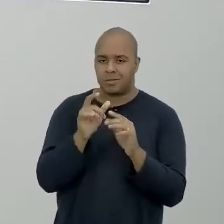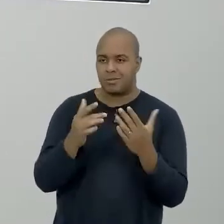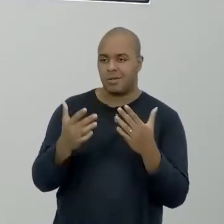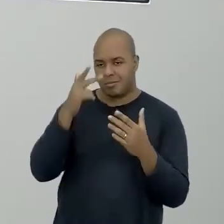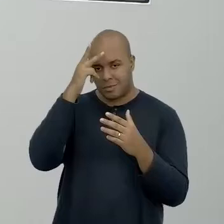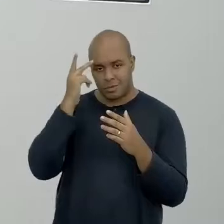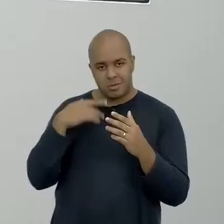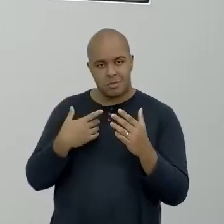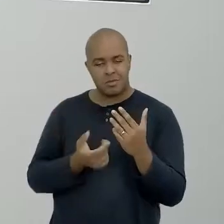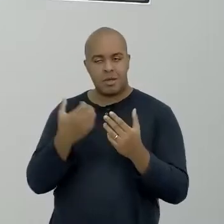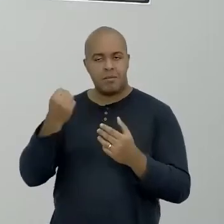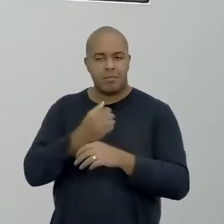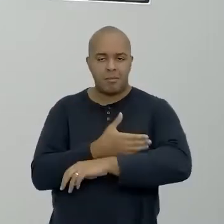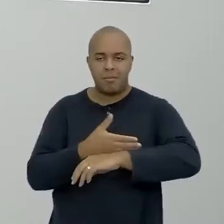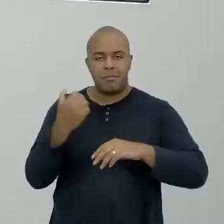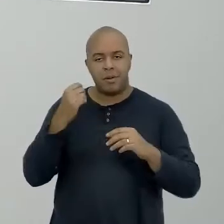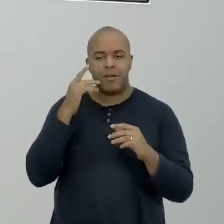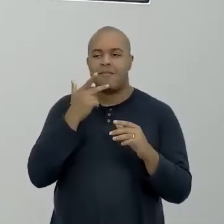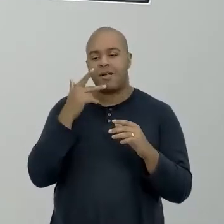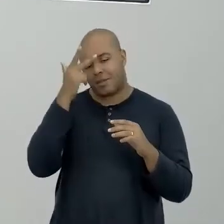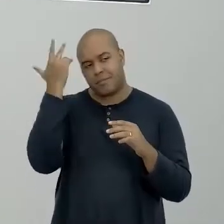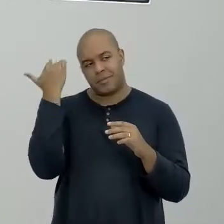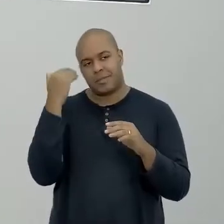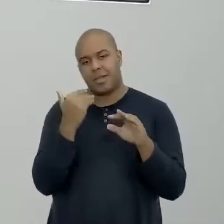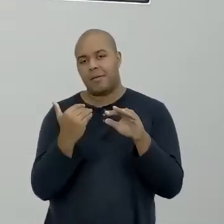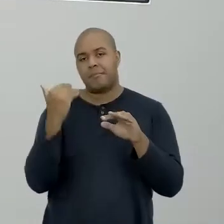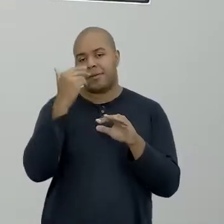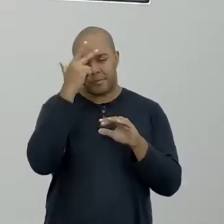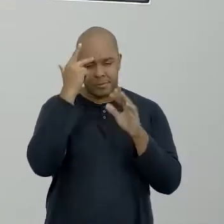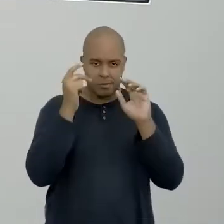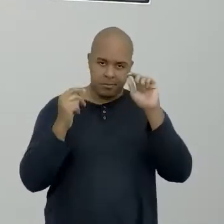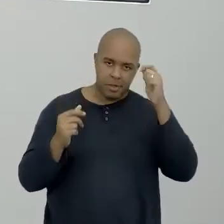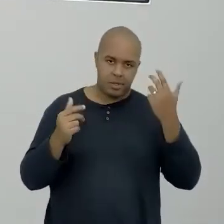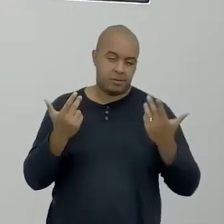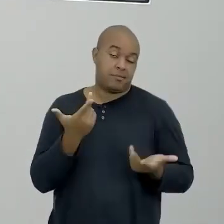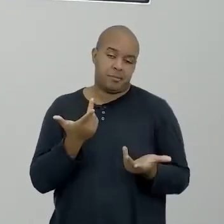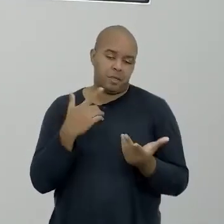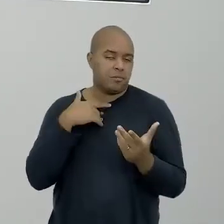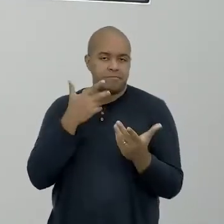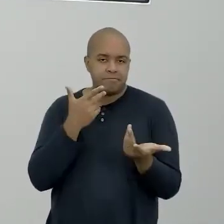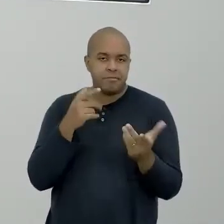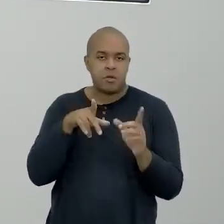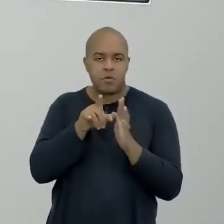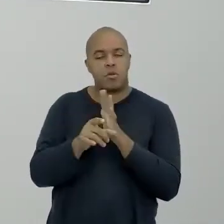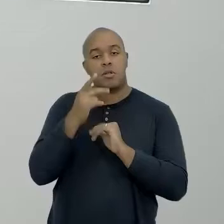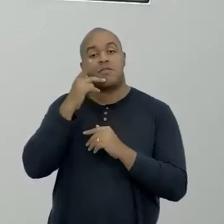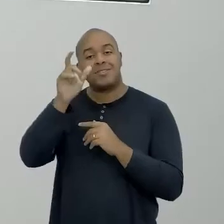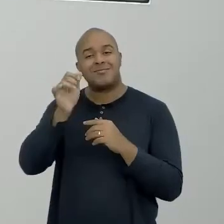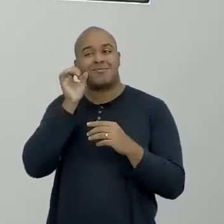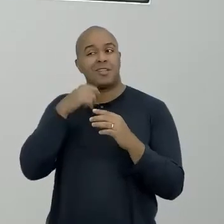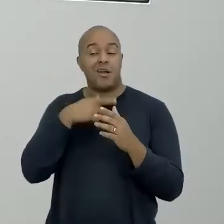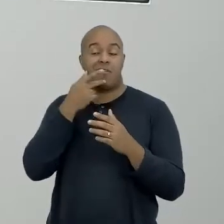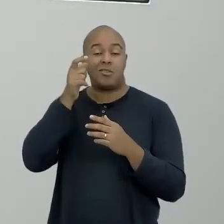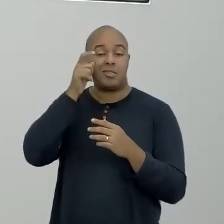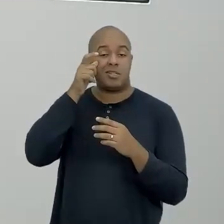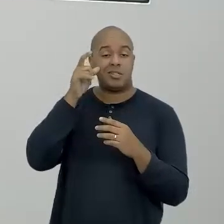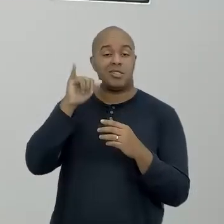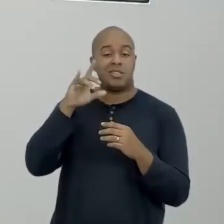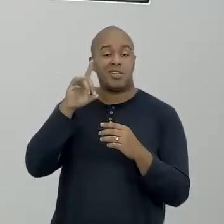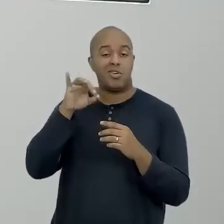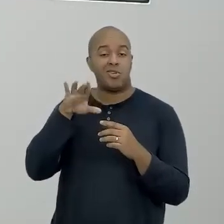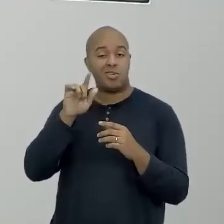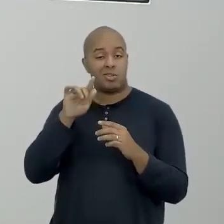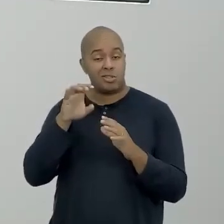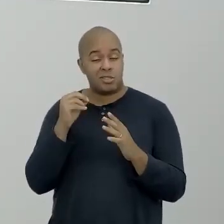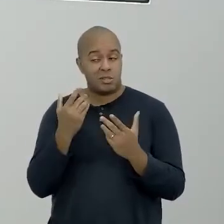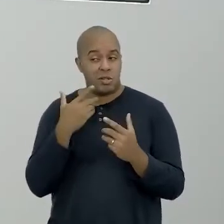as pessoas brancas eram superiores às pessoas negras, né? Então, nós estamos falando aí de um interesse ideológico,